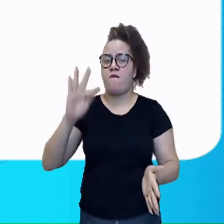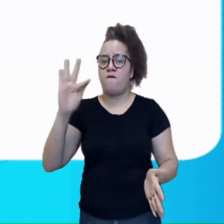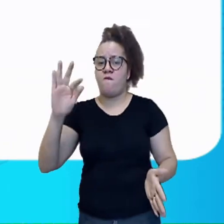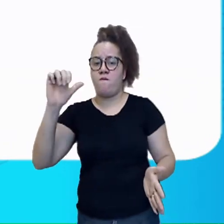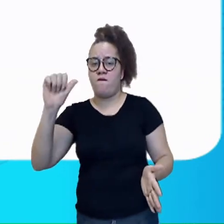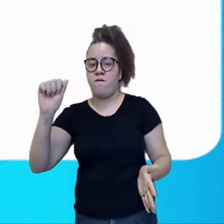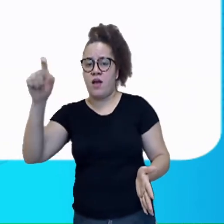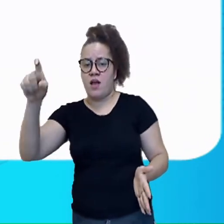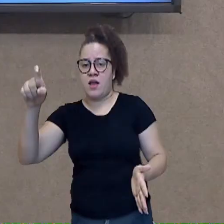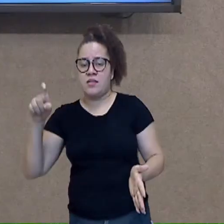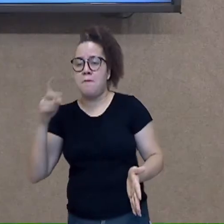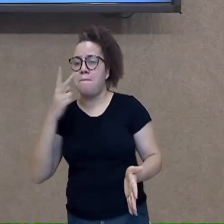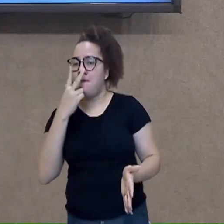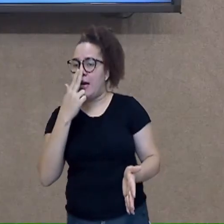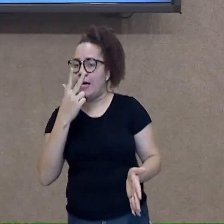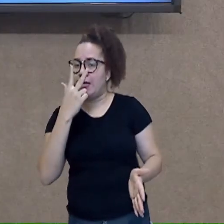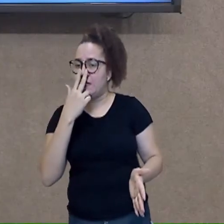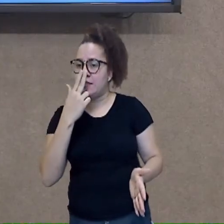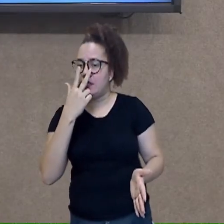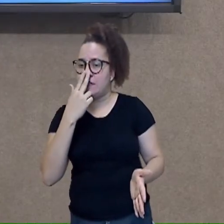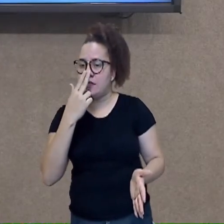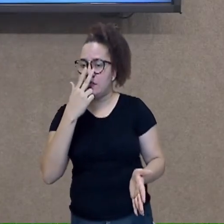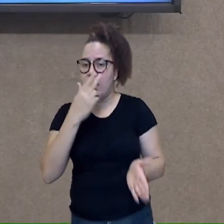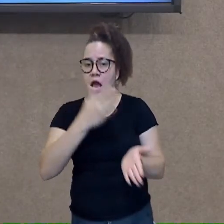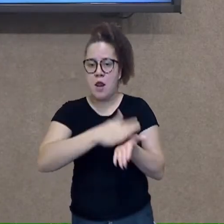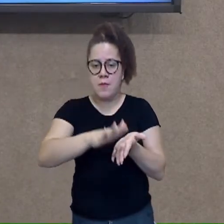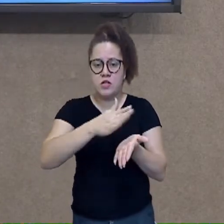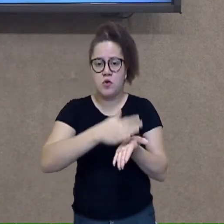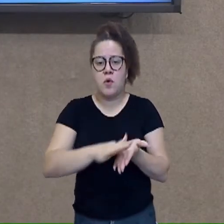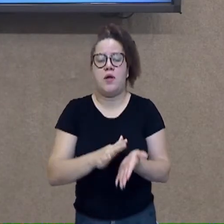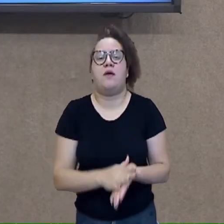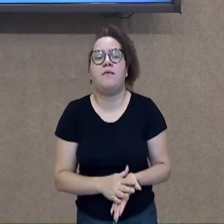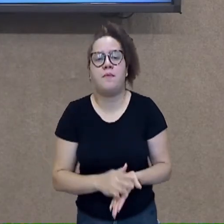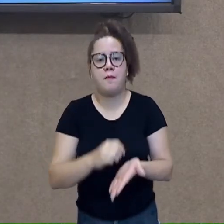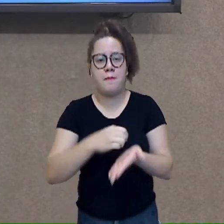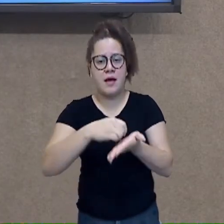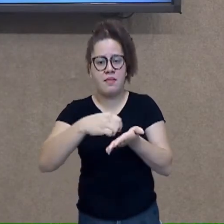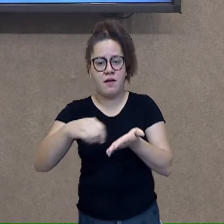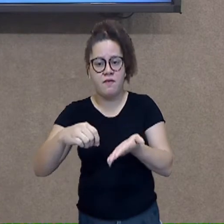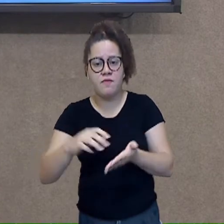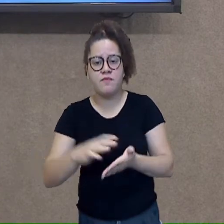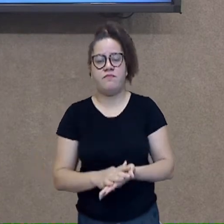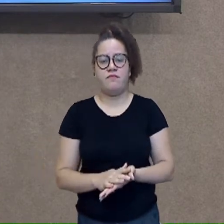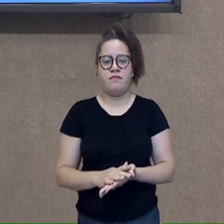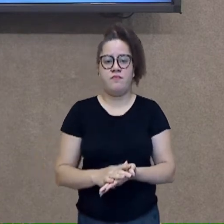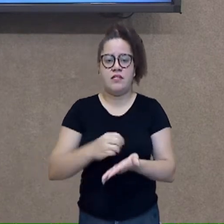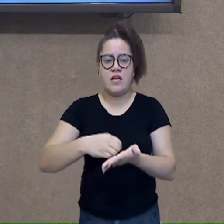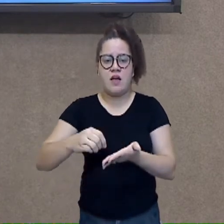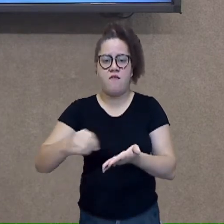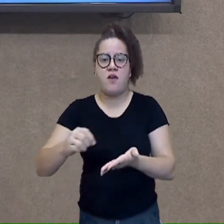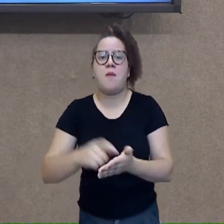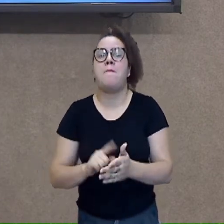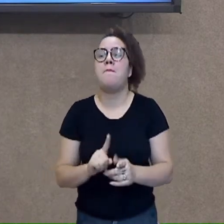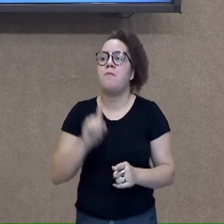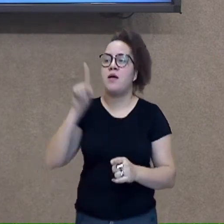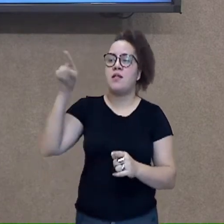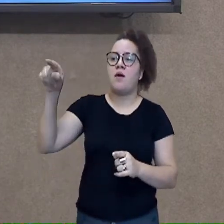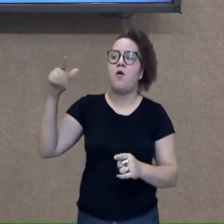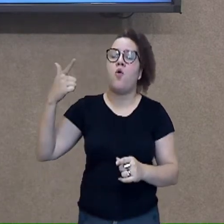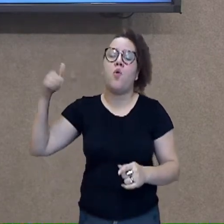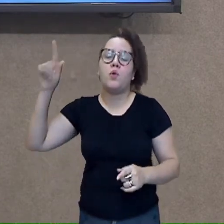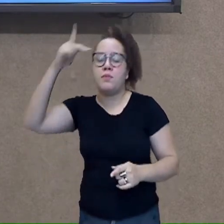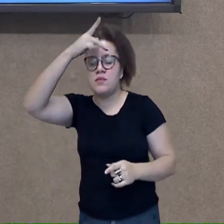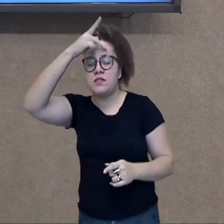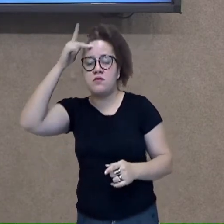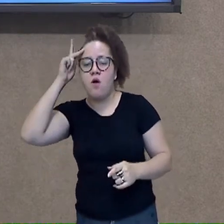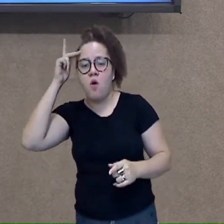como uma impressora. Então, eu relatava tudo aquilo em escrita, passava pelo fax, que poderia ser de uma longa distância, e essa pessoa